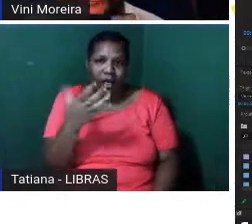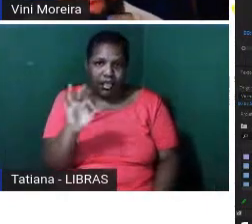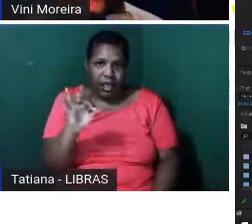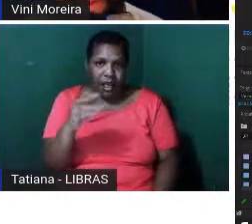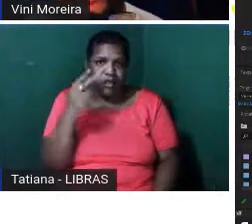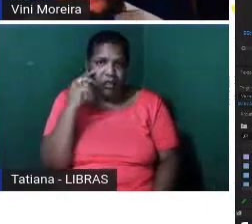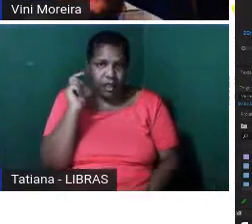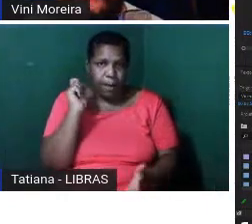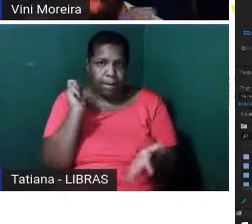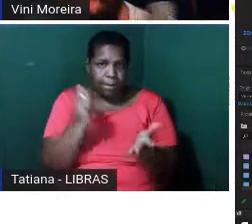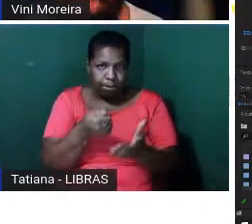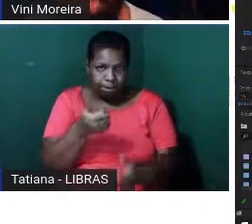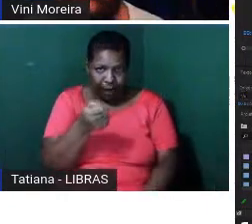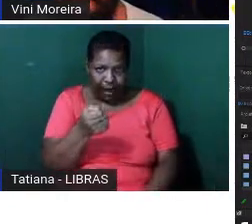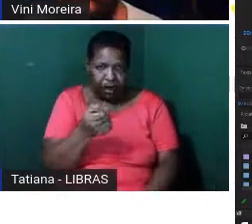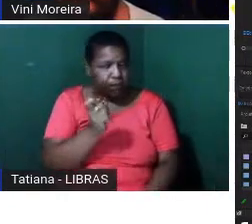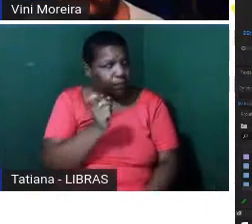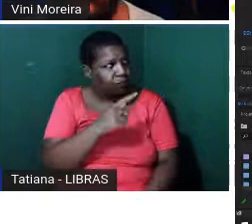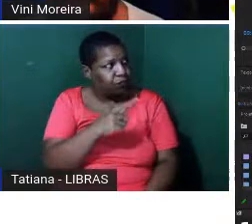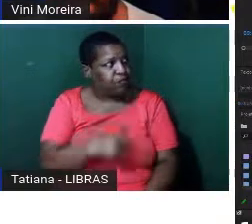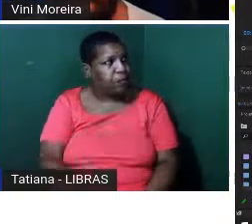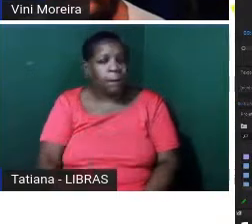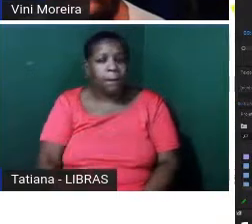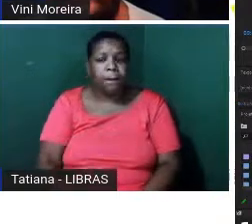dar play e a gente vai falar E aí